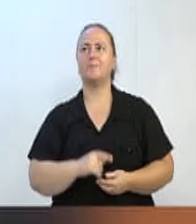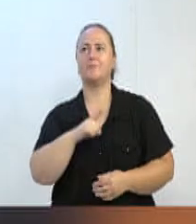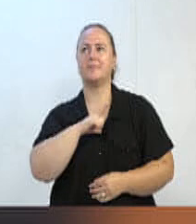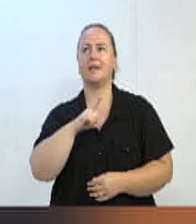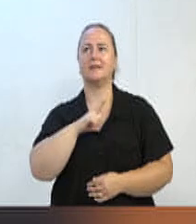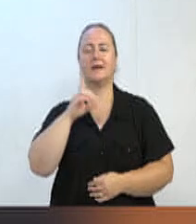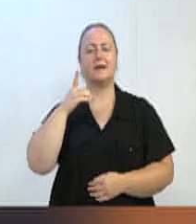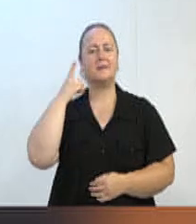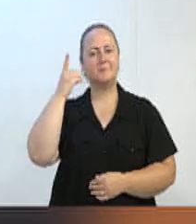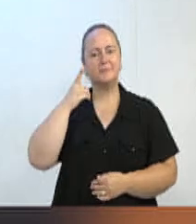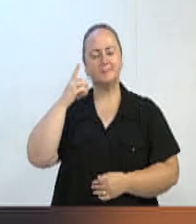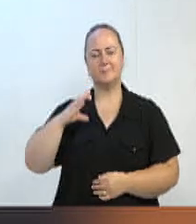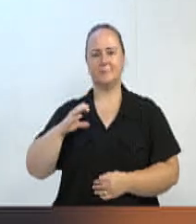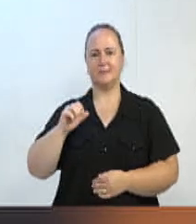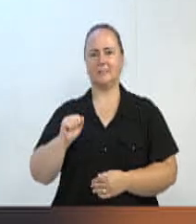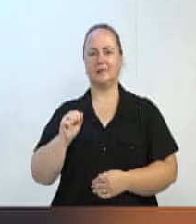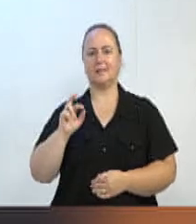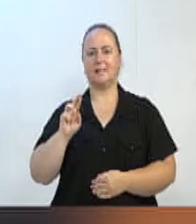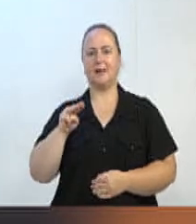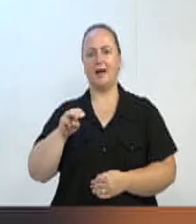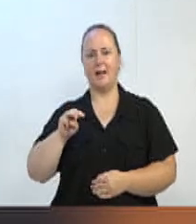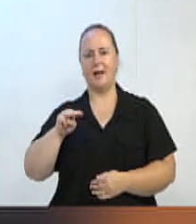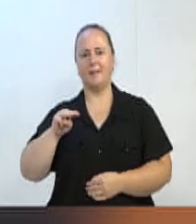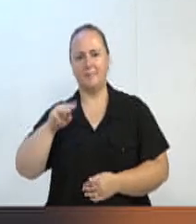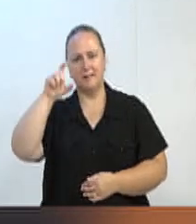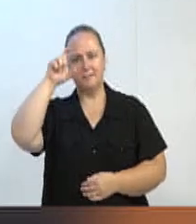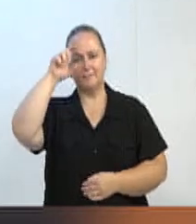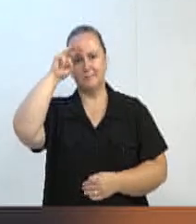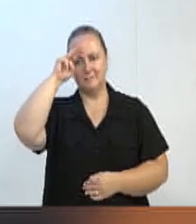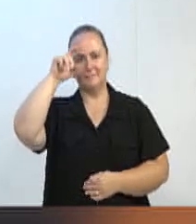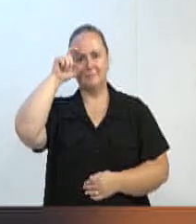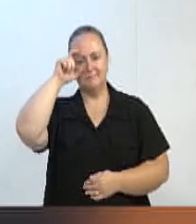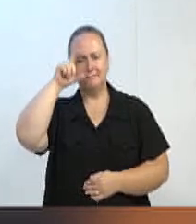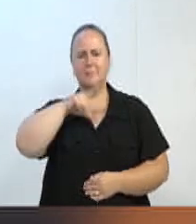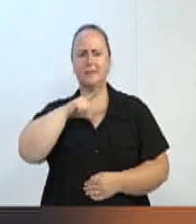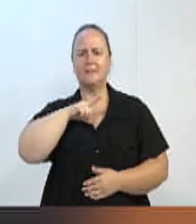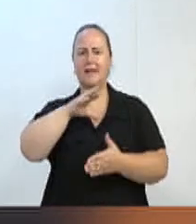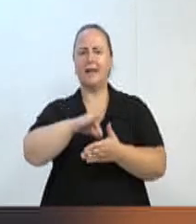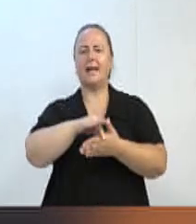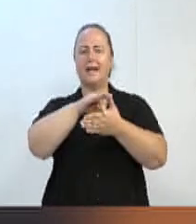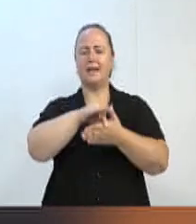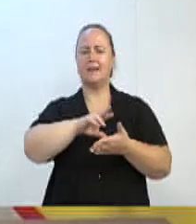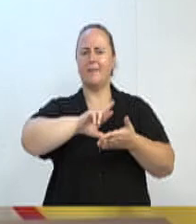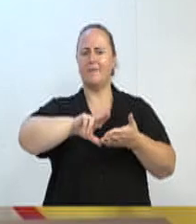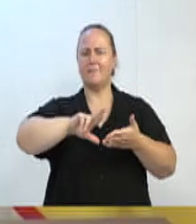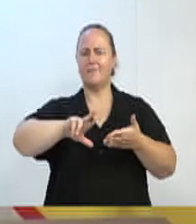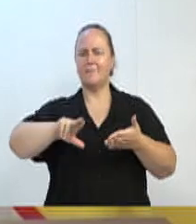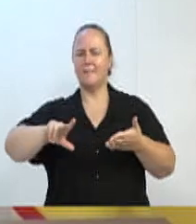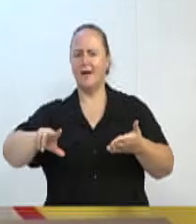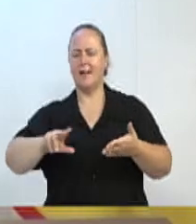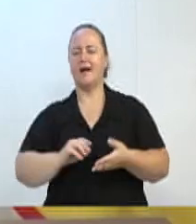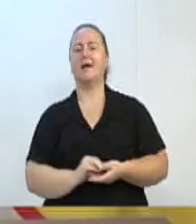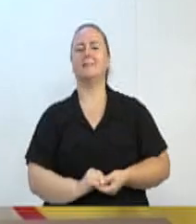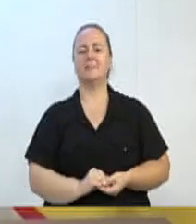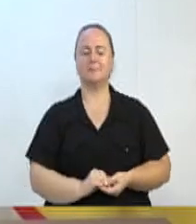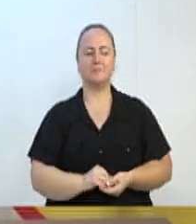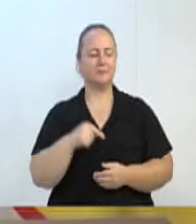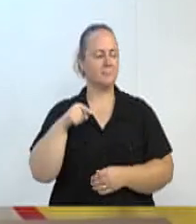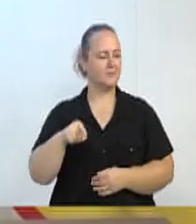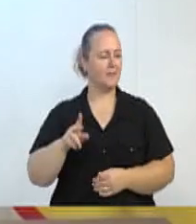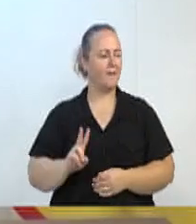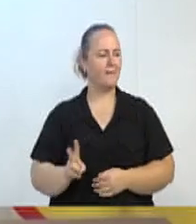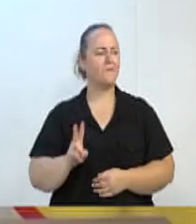deputada carniça no outro a vice-presidente Maria Regina não precisa dessas políticas os mais variados partidos que lá estavam e dizer que essa é uma conquista